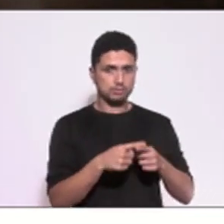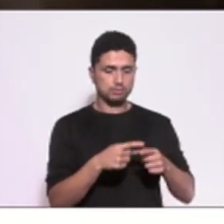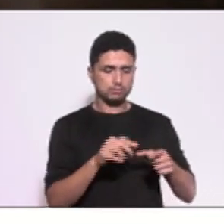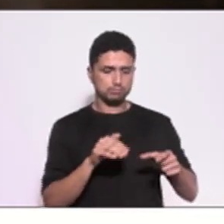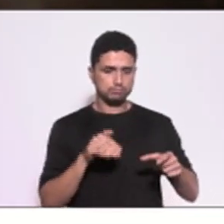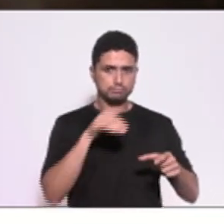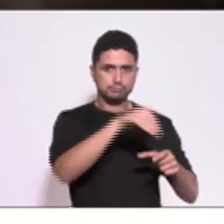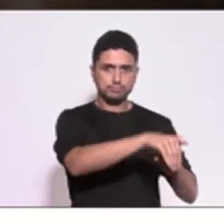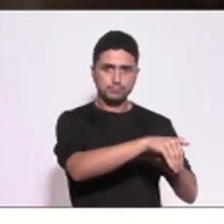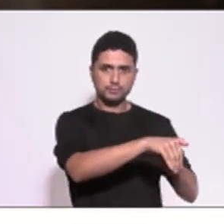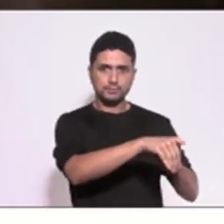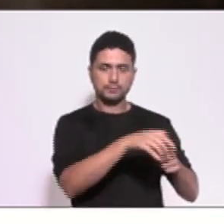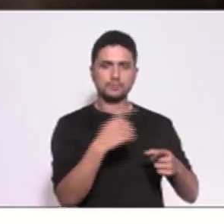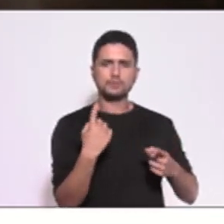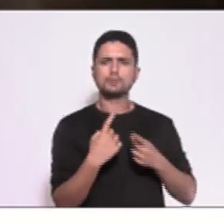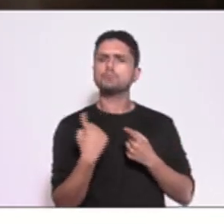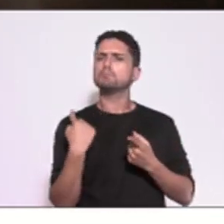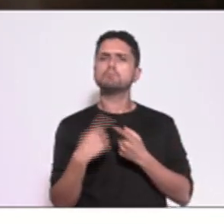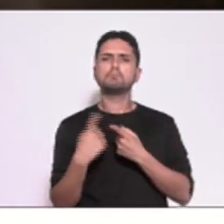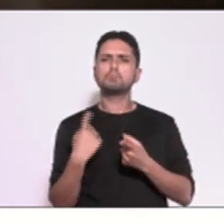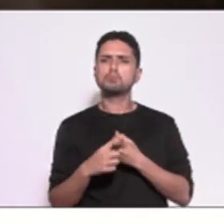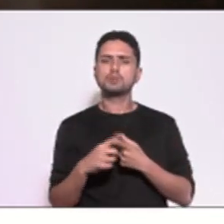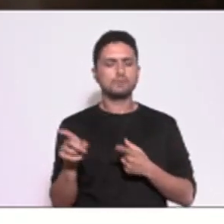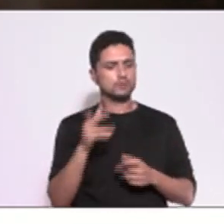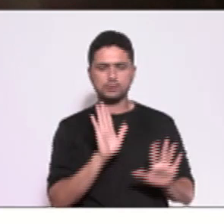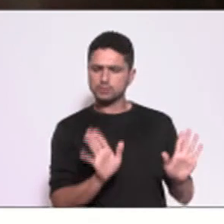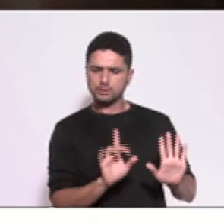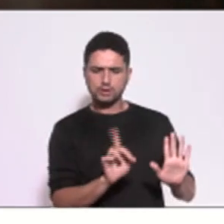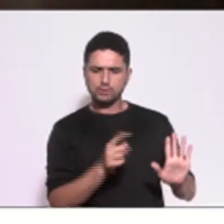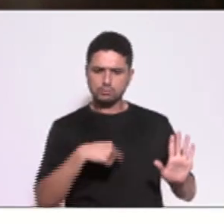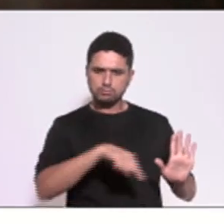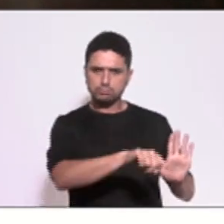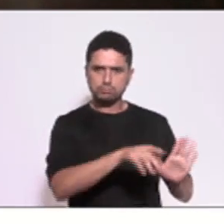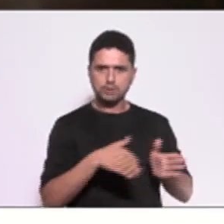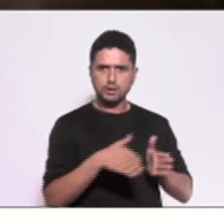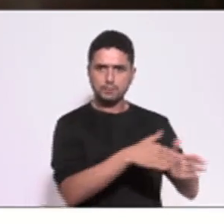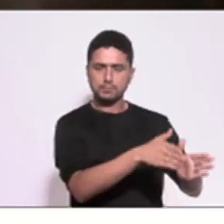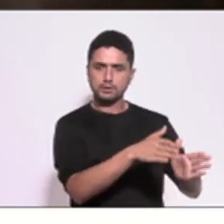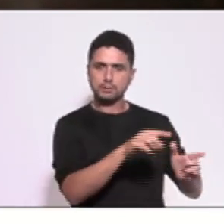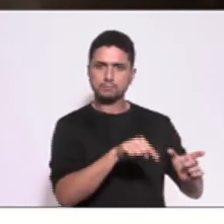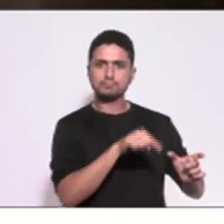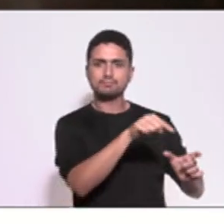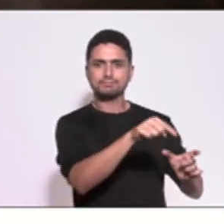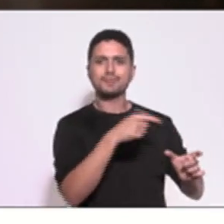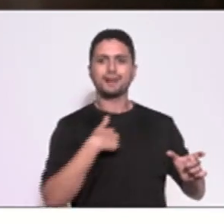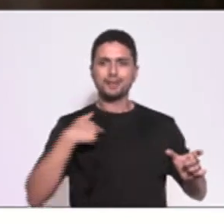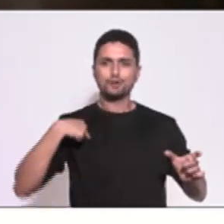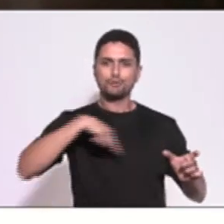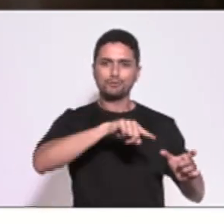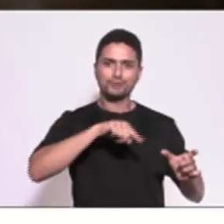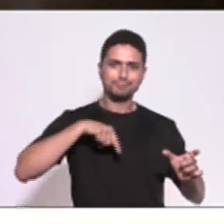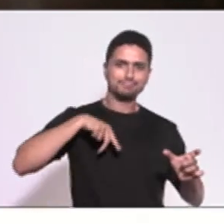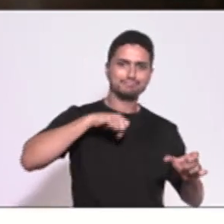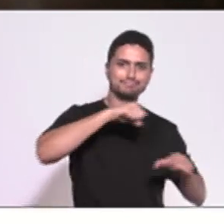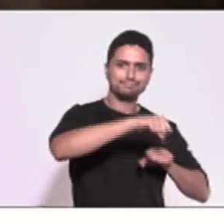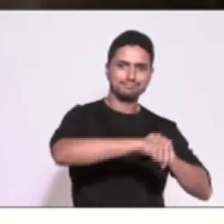pai?" E ele me disse: "Não passa." Eu passei e me estabaquei no chão.